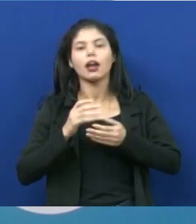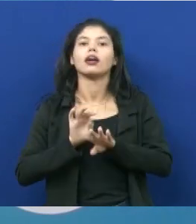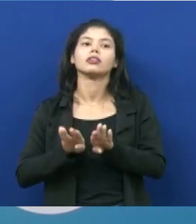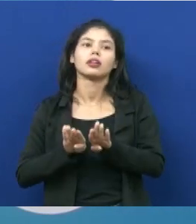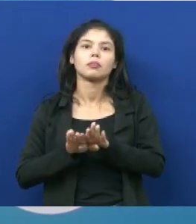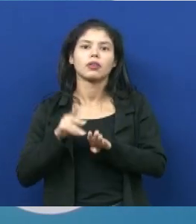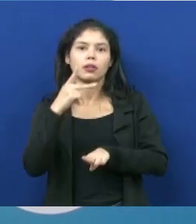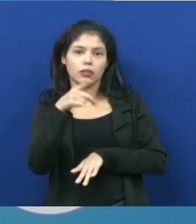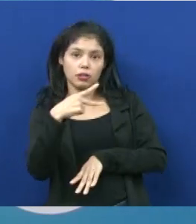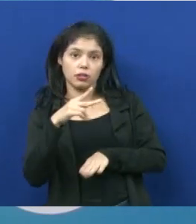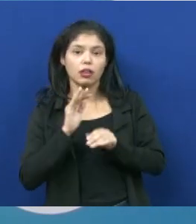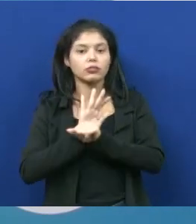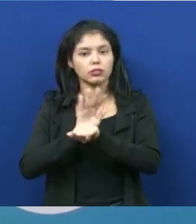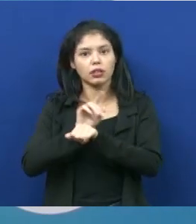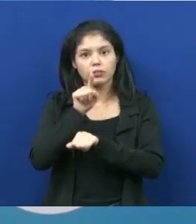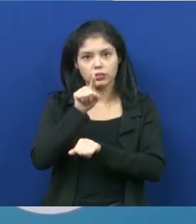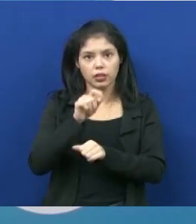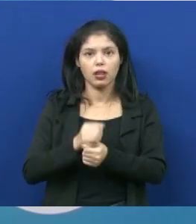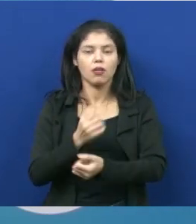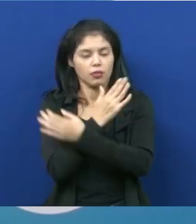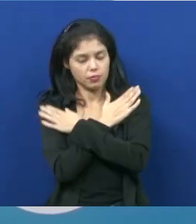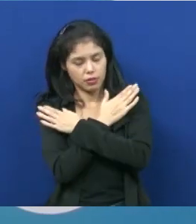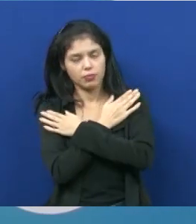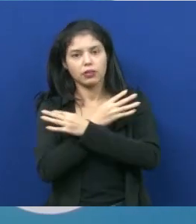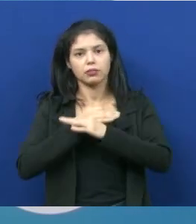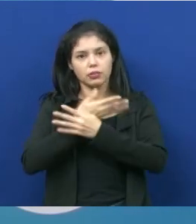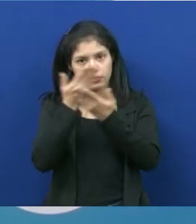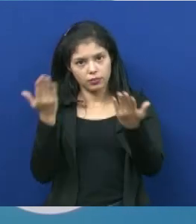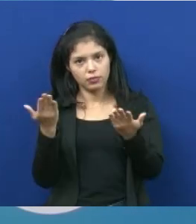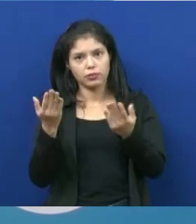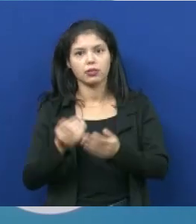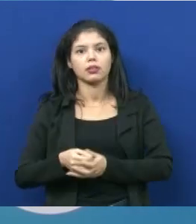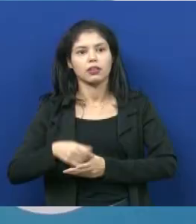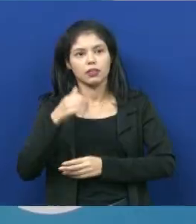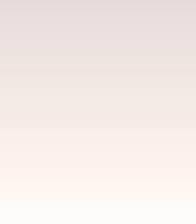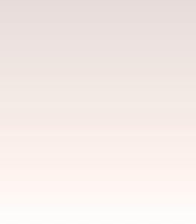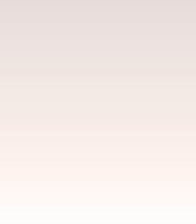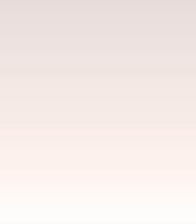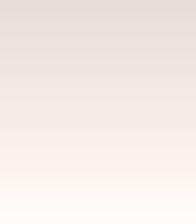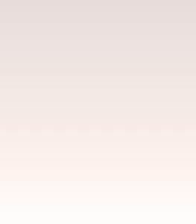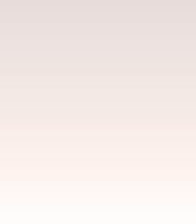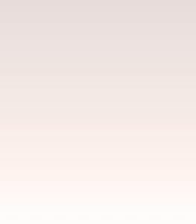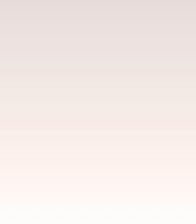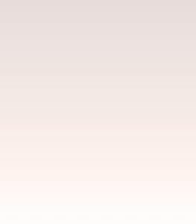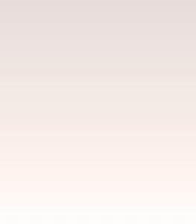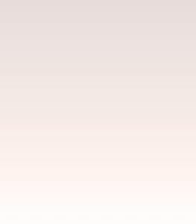colaborar com a sua aprendizagem. Um grande abraço para todo mundo, sucesso, valeu!